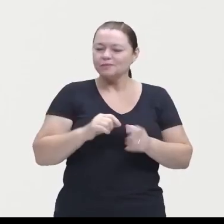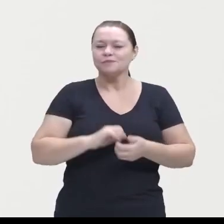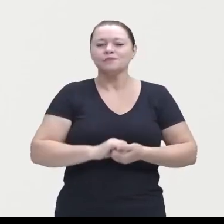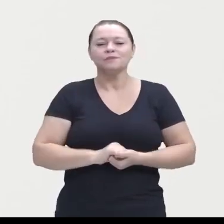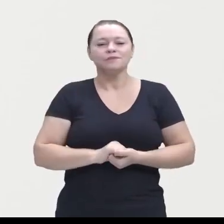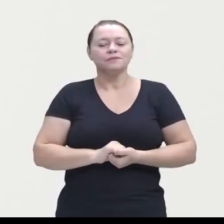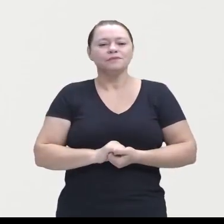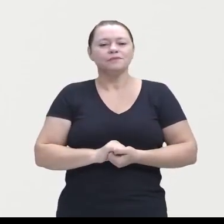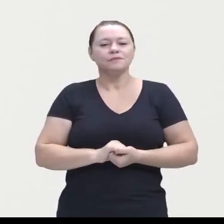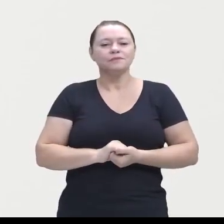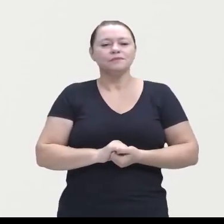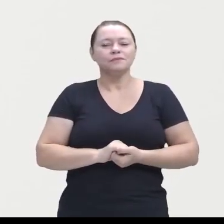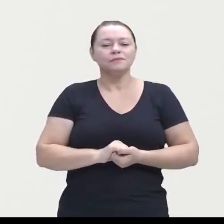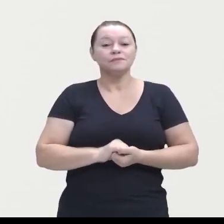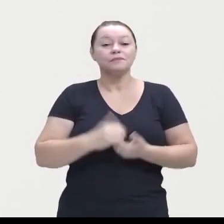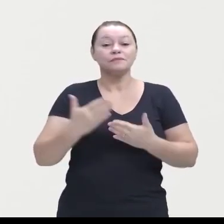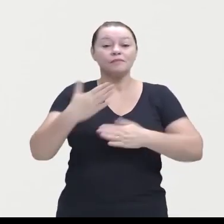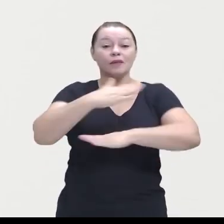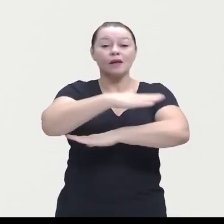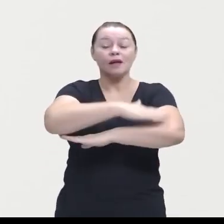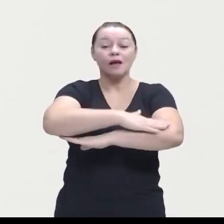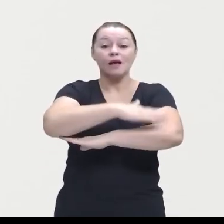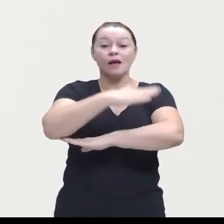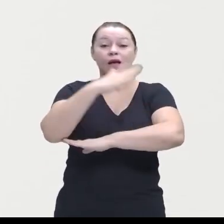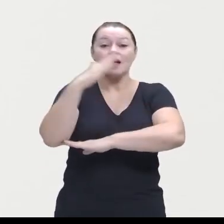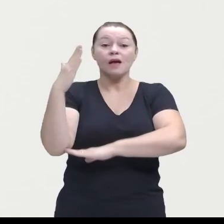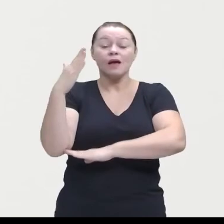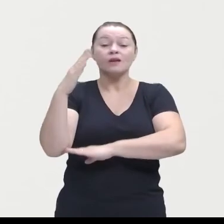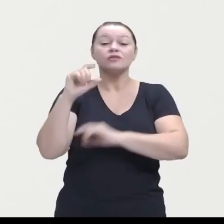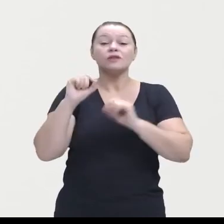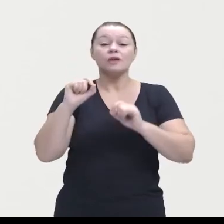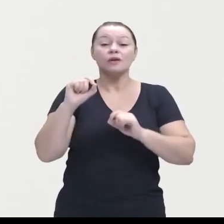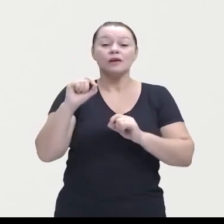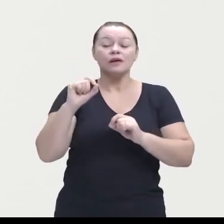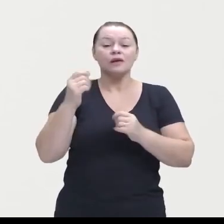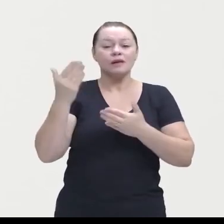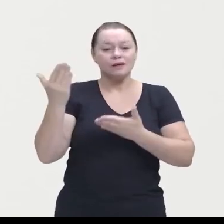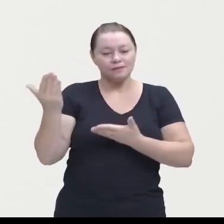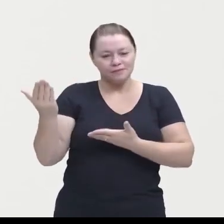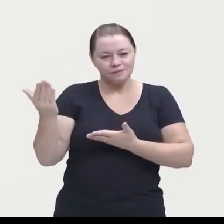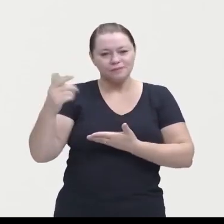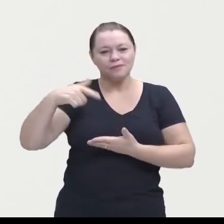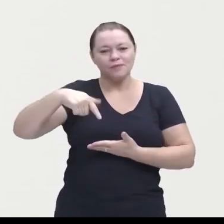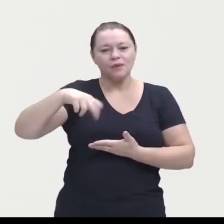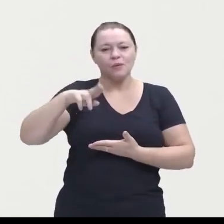A janela representando um quadrado.